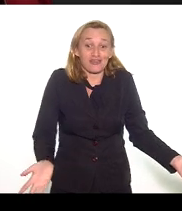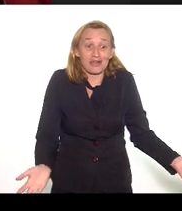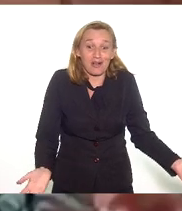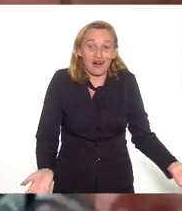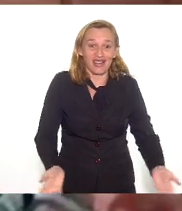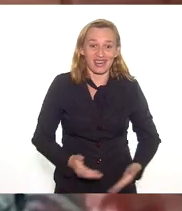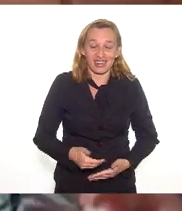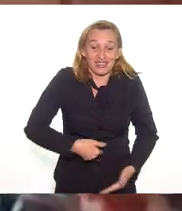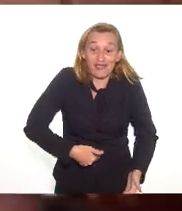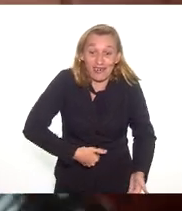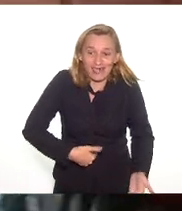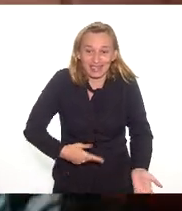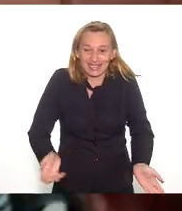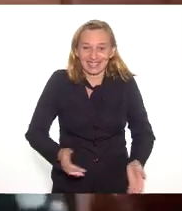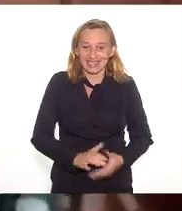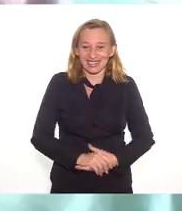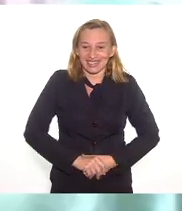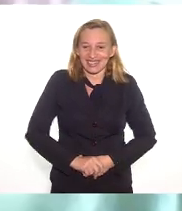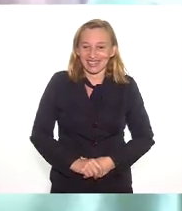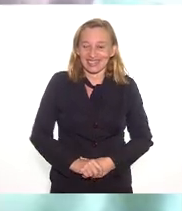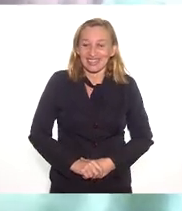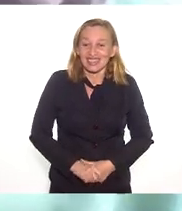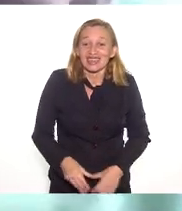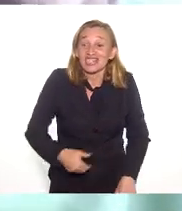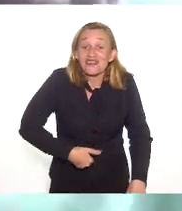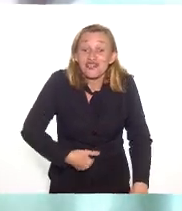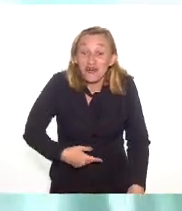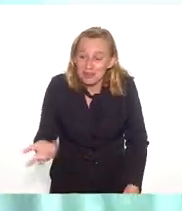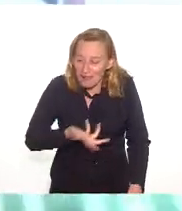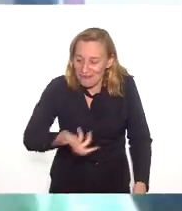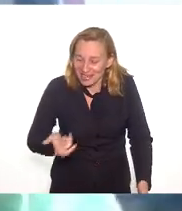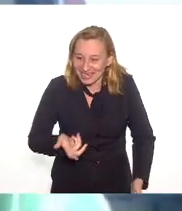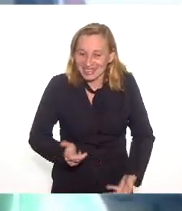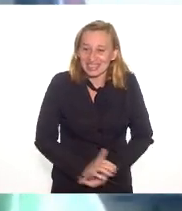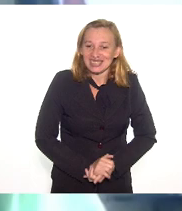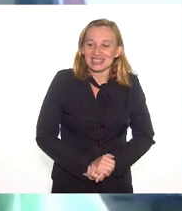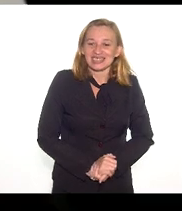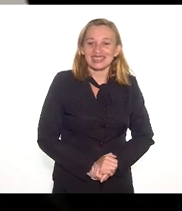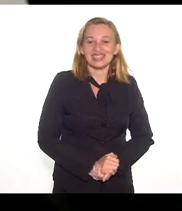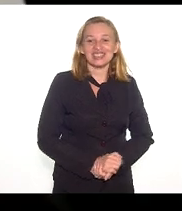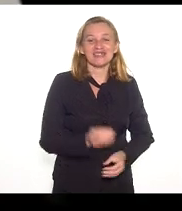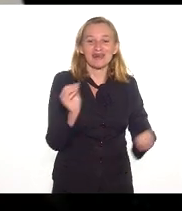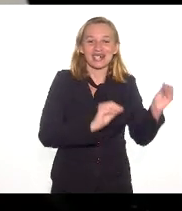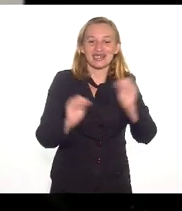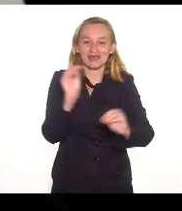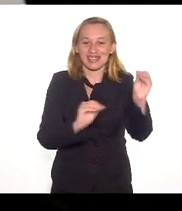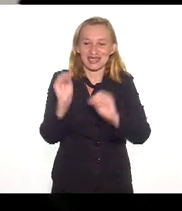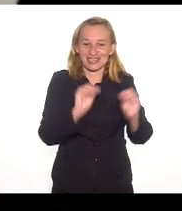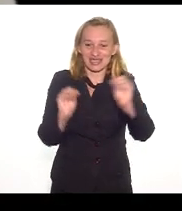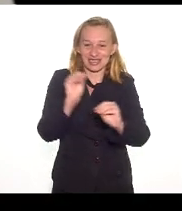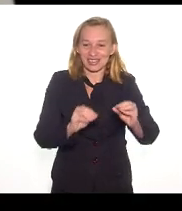Por isso que eu gritei aqui, que eu quero comer. Quem tem fome tem pressa. Beijos, beijos.